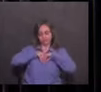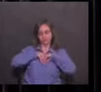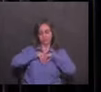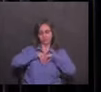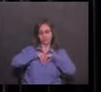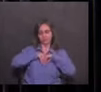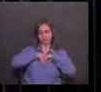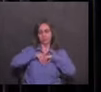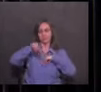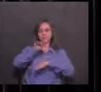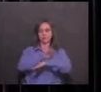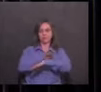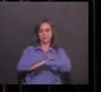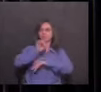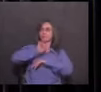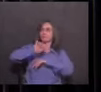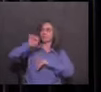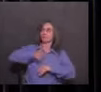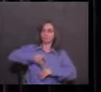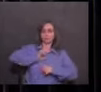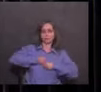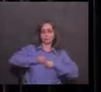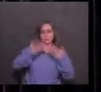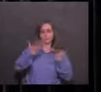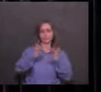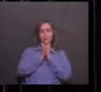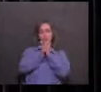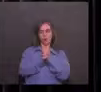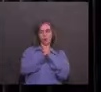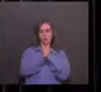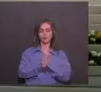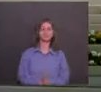sejam suas testemunhas corajosas, oremos.